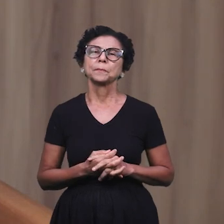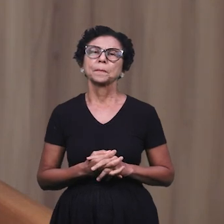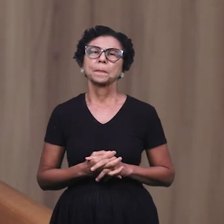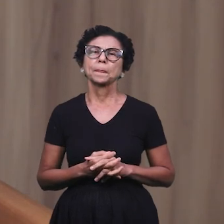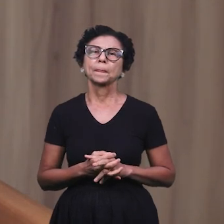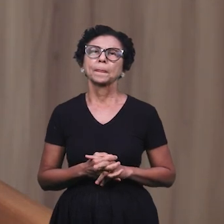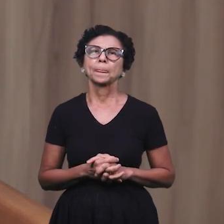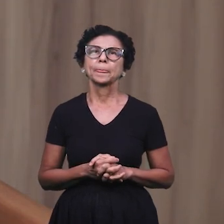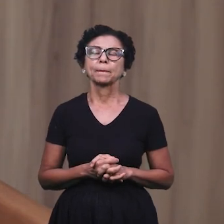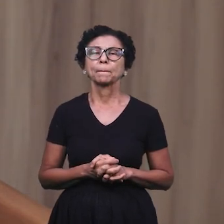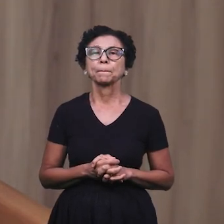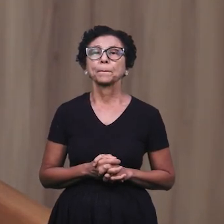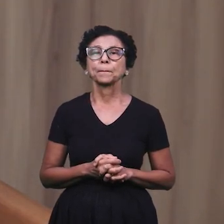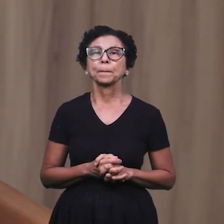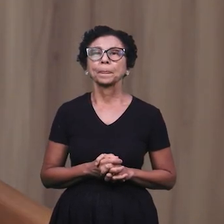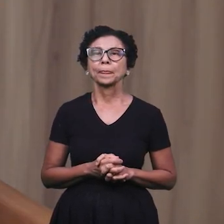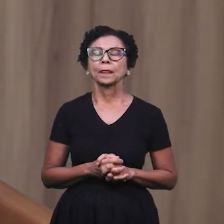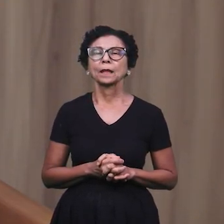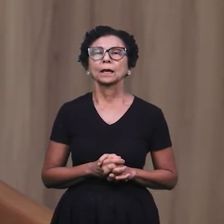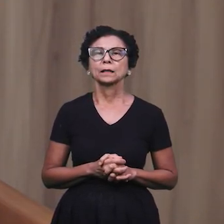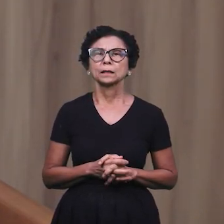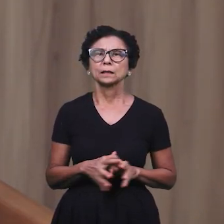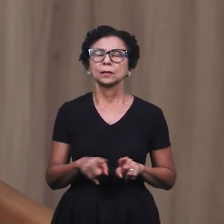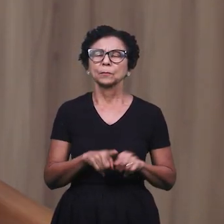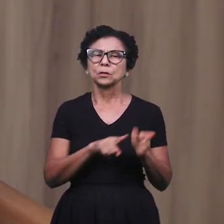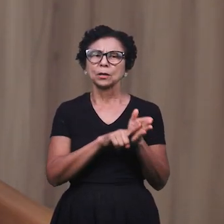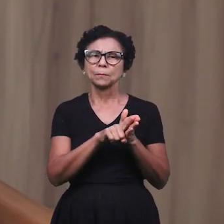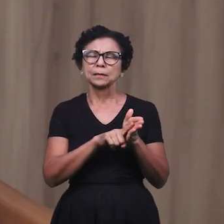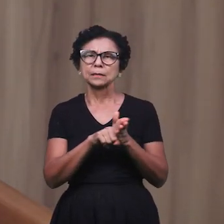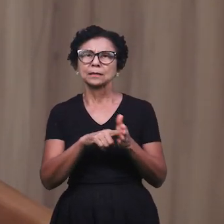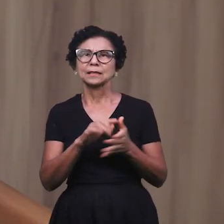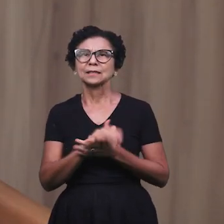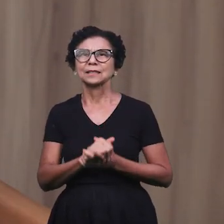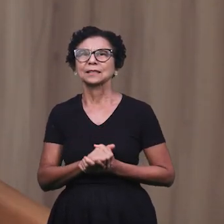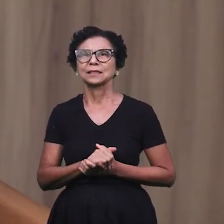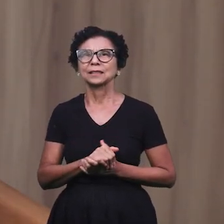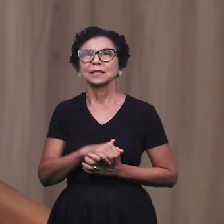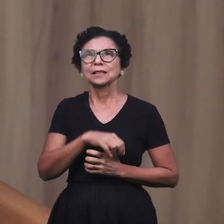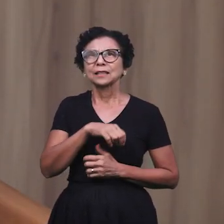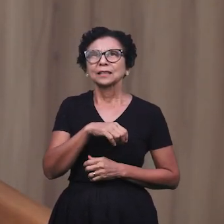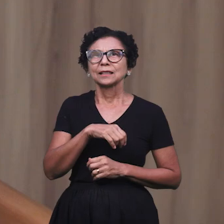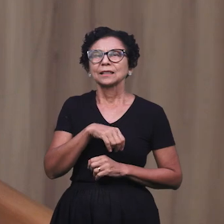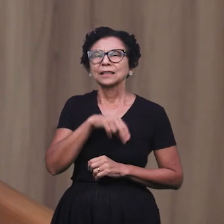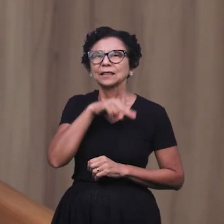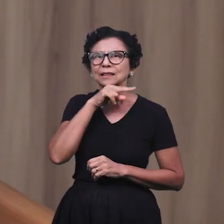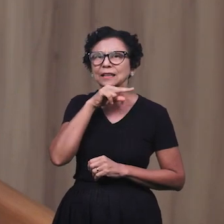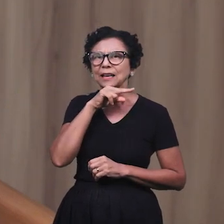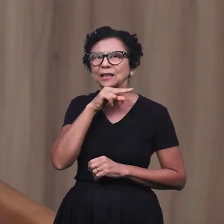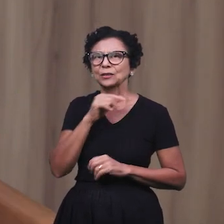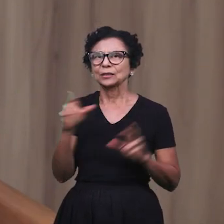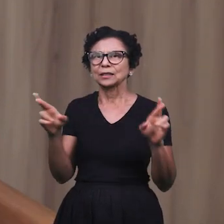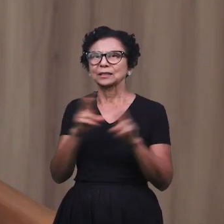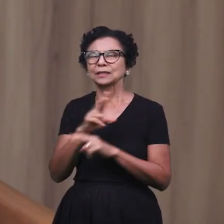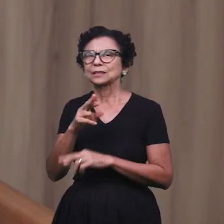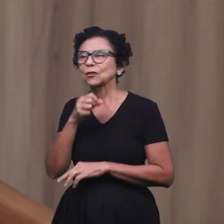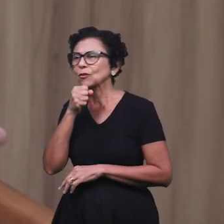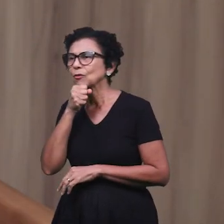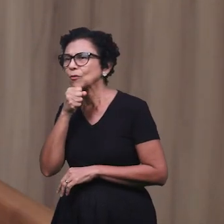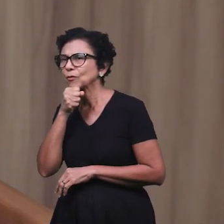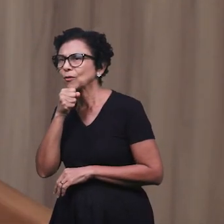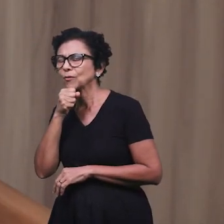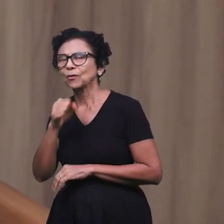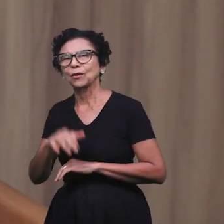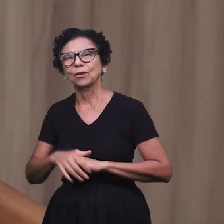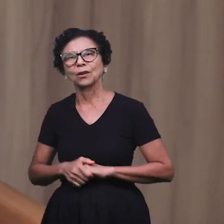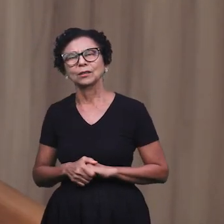falam que os netos que vivem com os avós, eles têm vários benefícios. Um dos benefícios é o